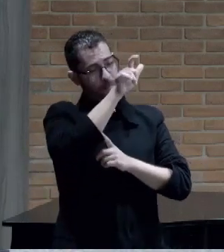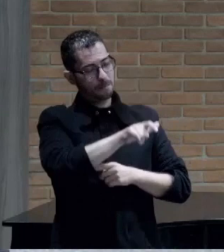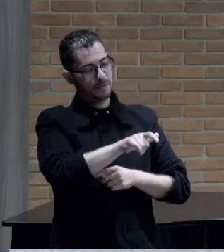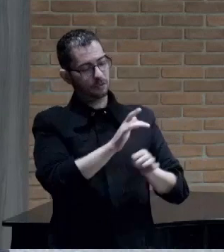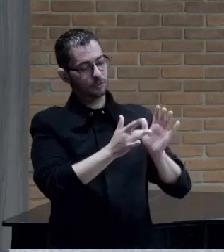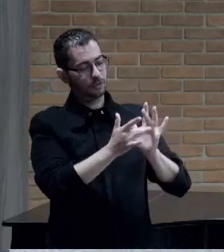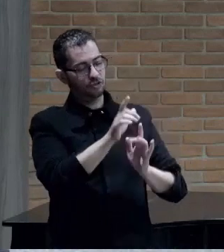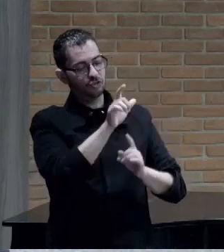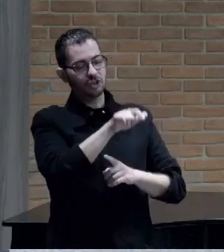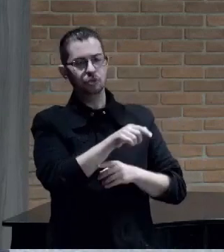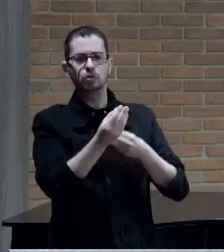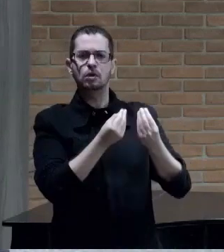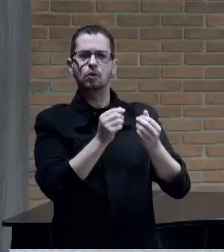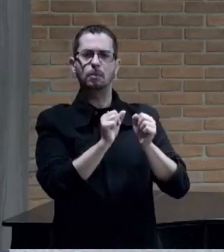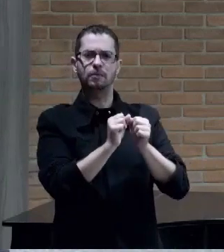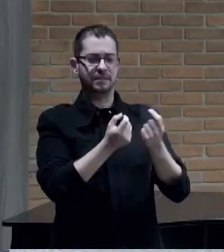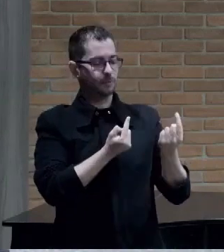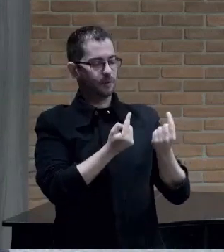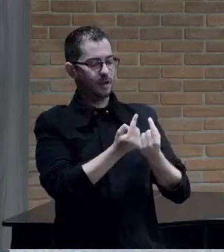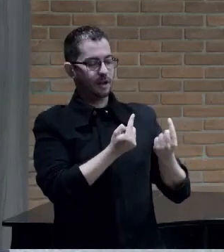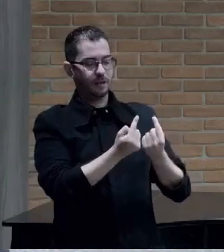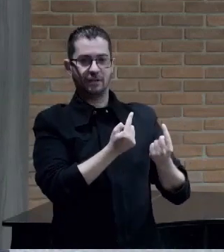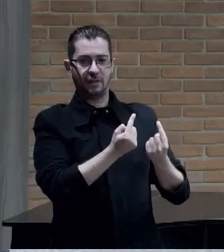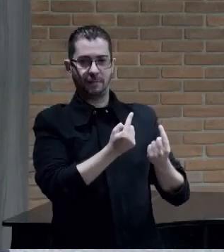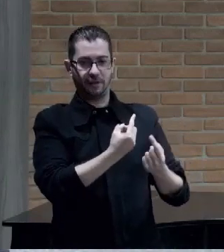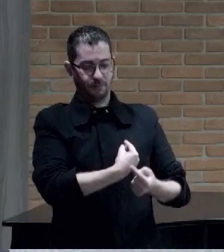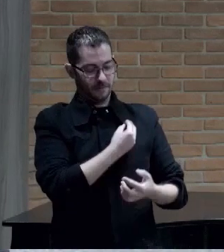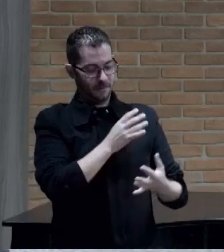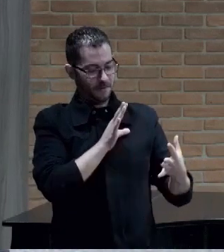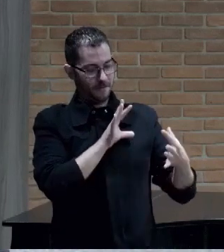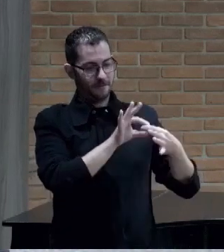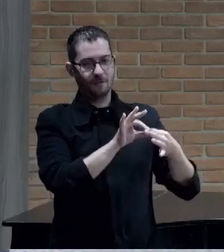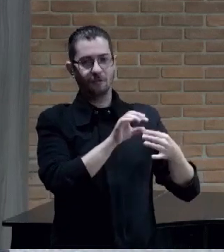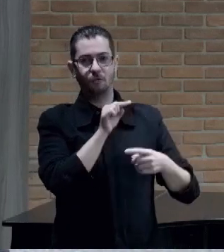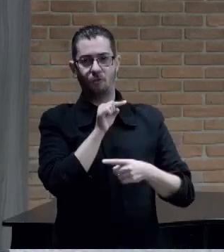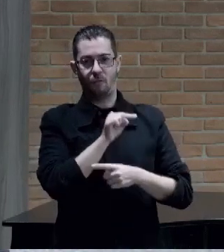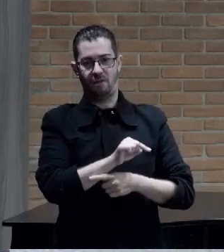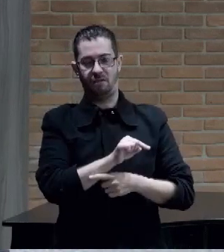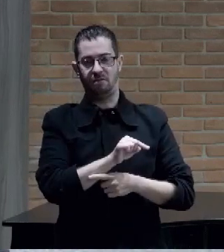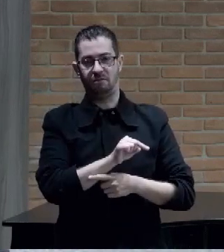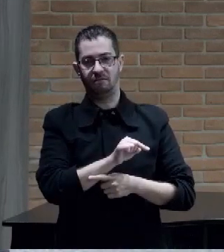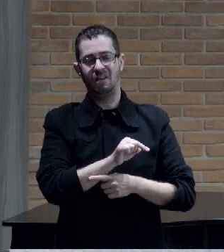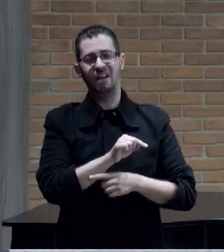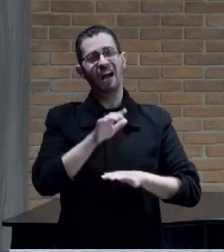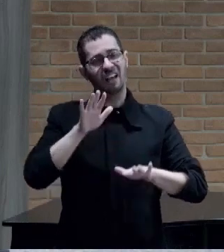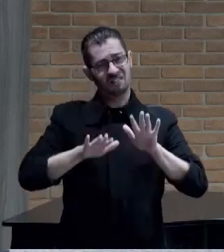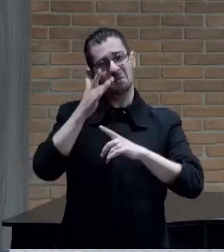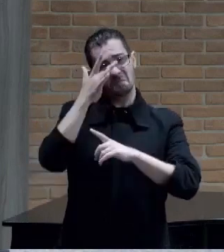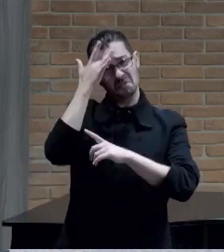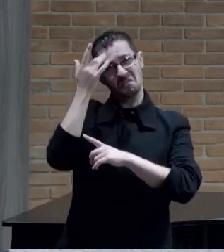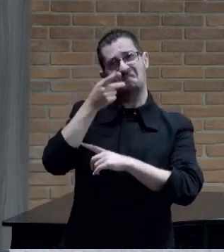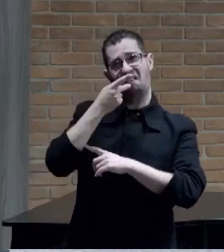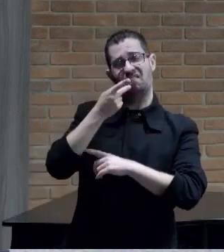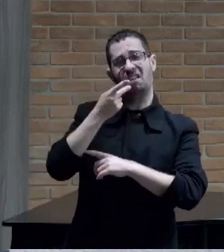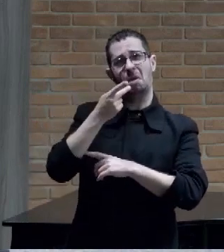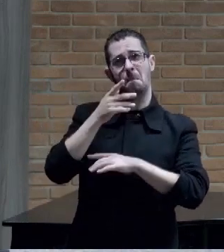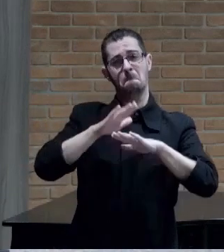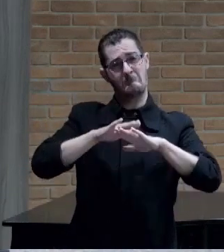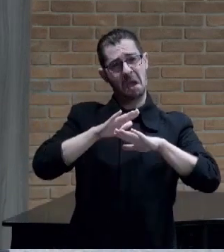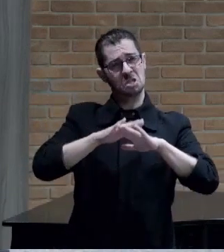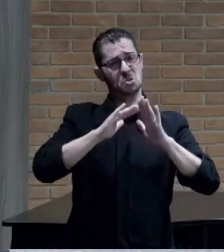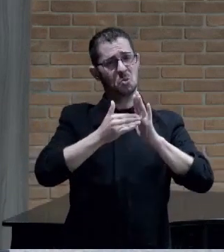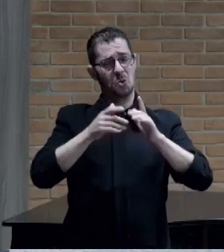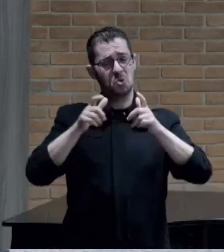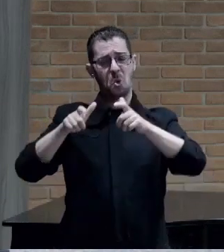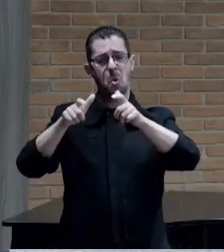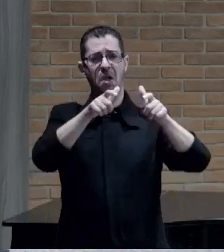a um relacionamento salvífico com Ele. Talvez você diga assim, Fernando, mas em toda a igreja se prega o